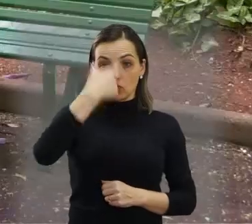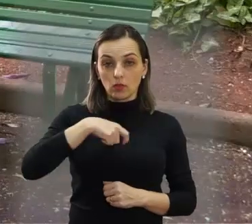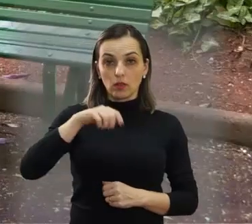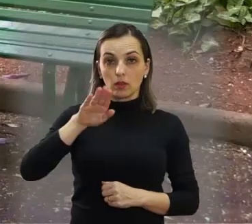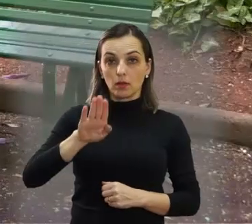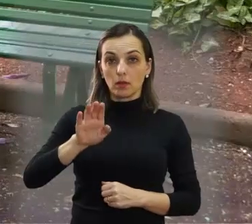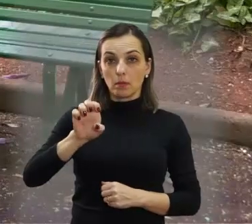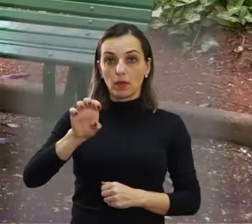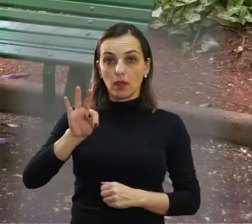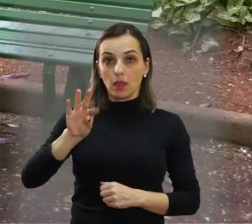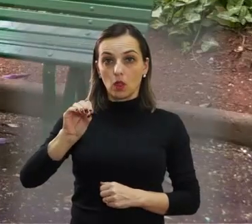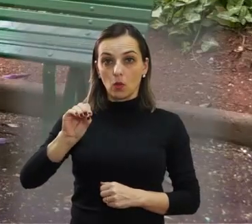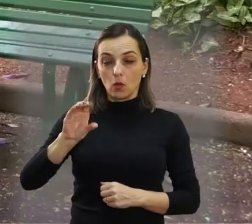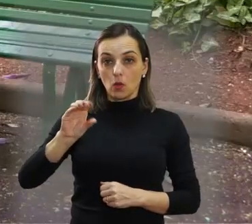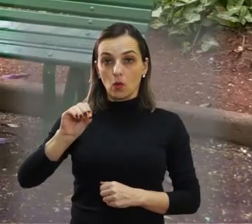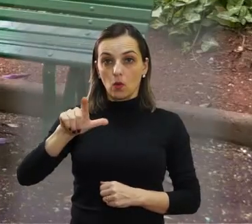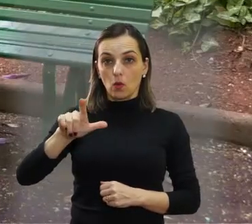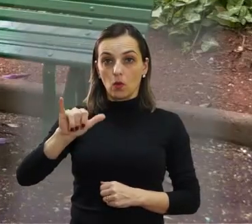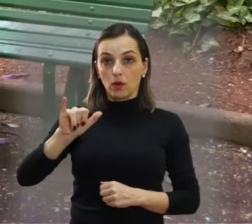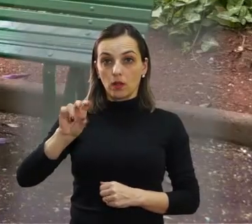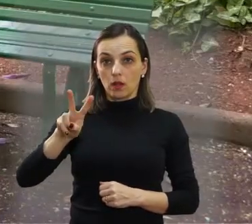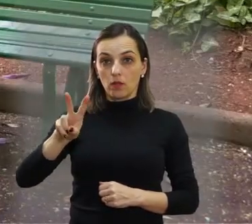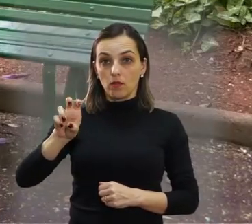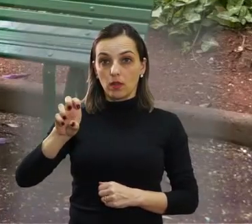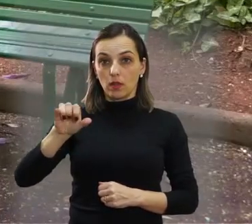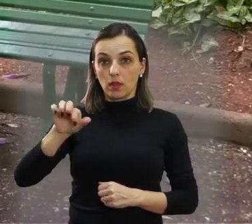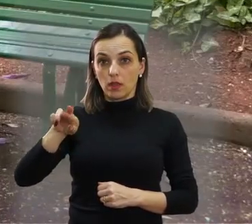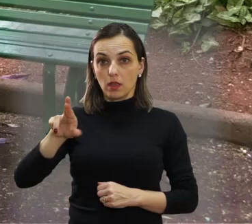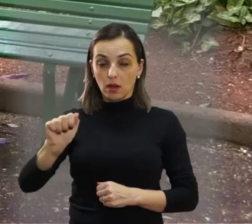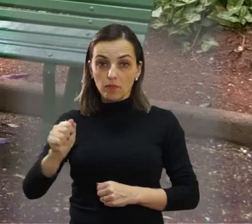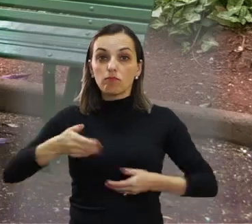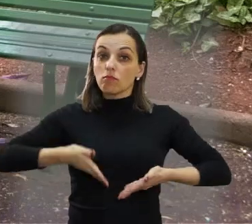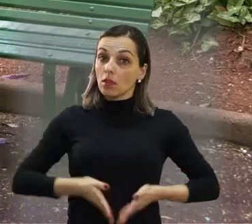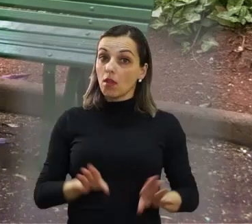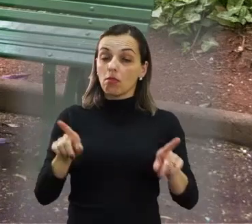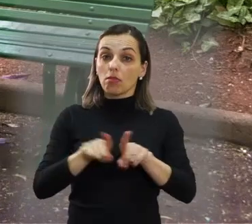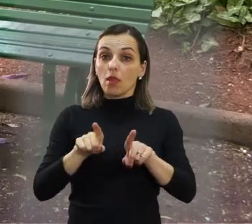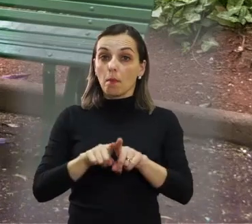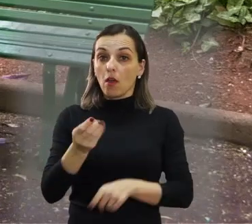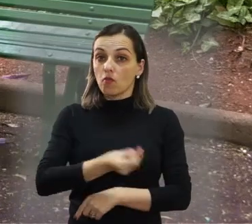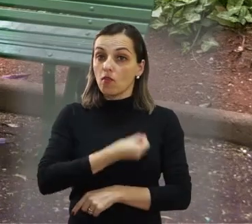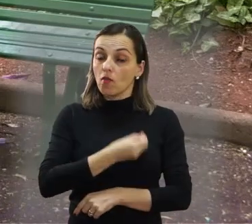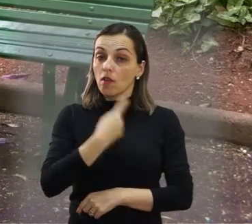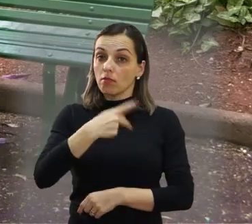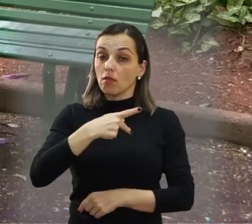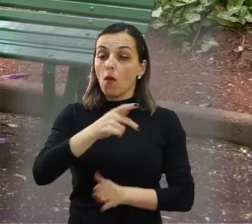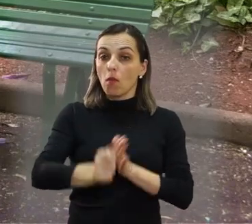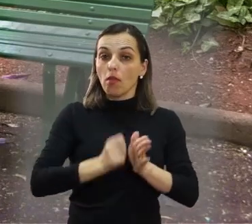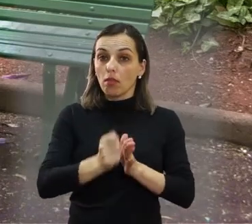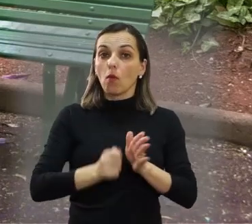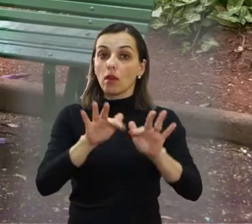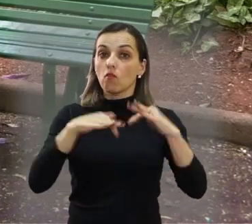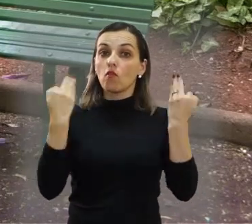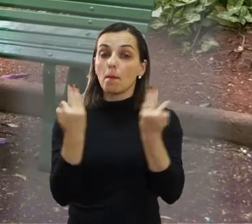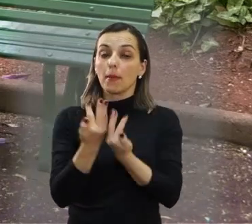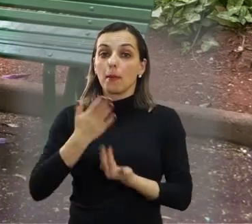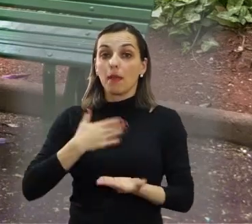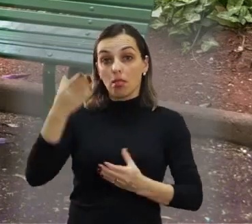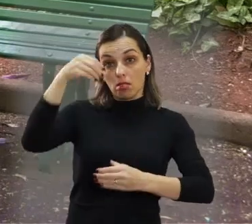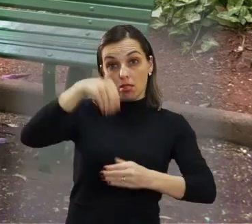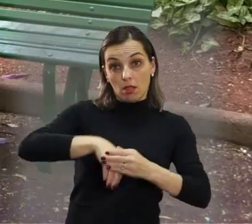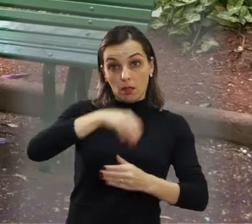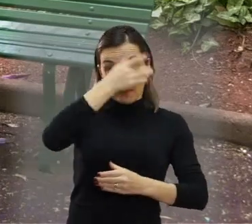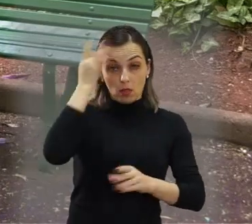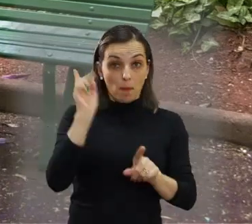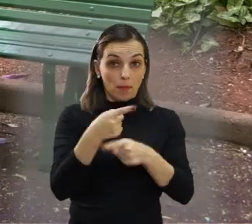Sou Beto Oliveira, eu sou nascido e criado em Araraquara. Venho de uma família de músicos, meu pai é baterista de formação,